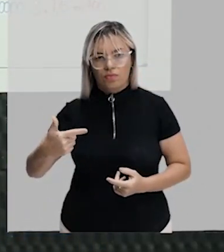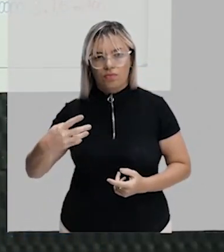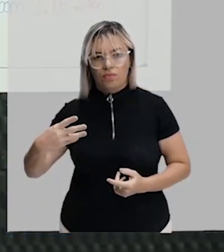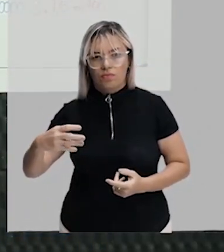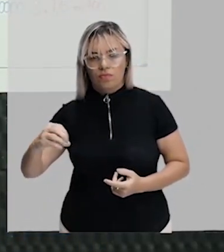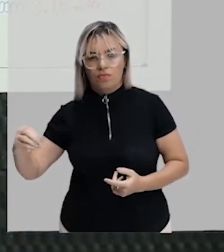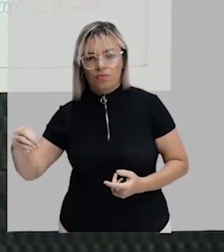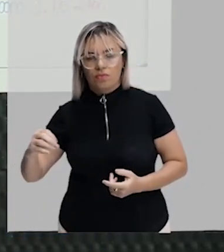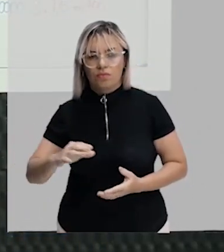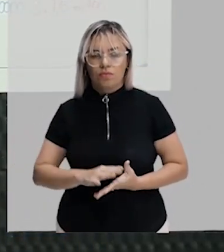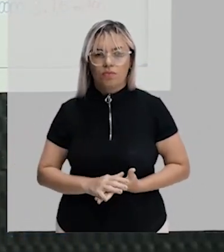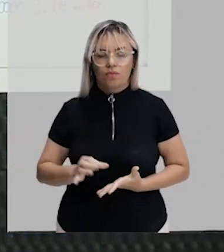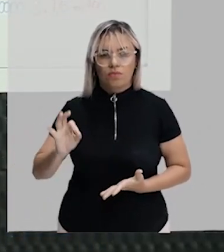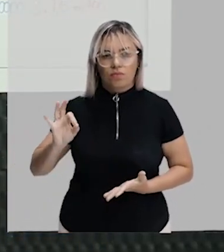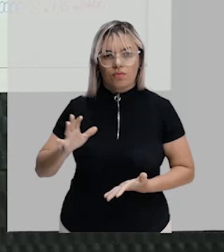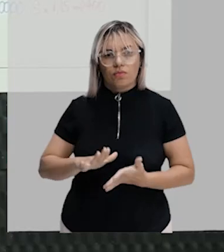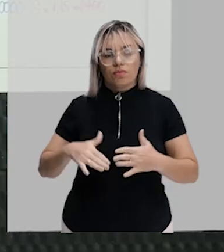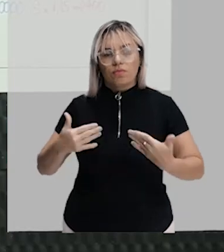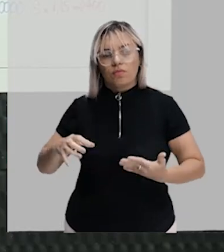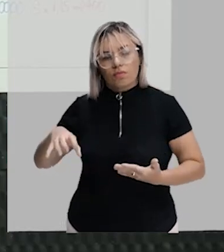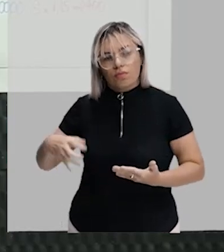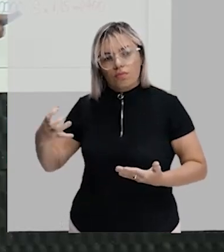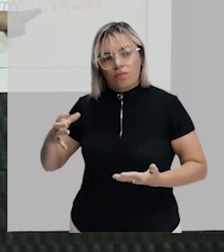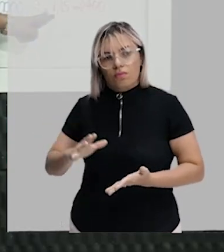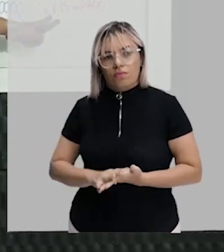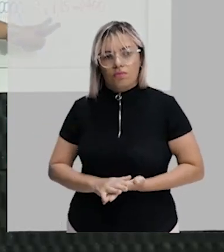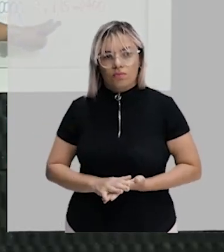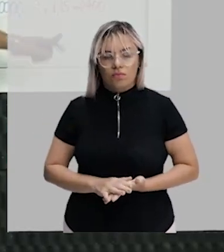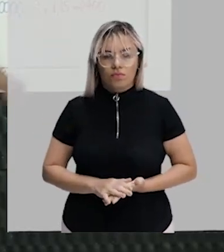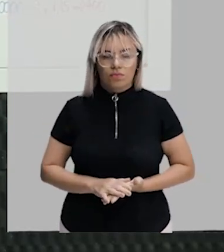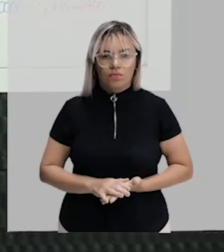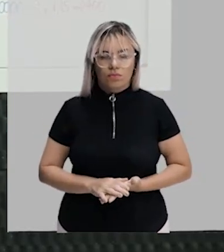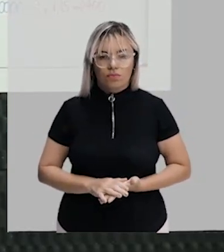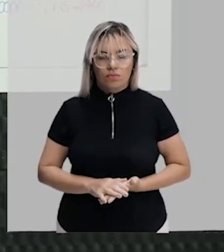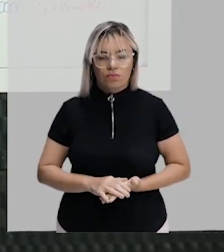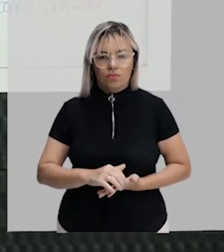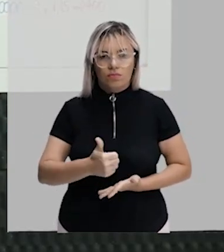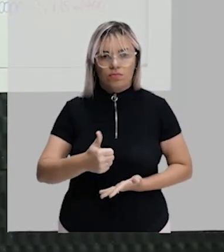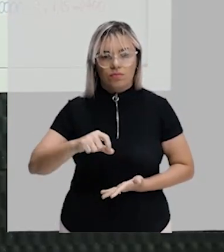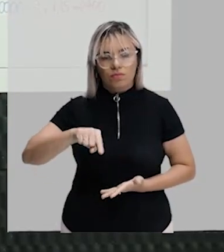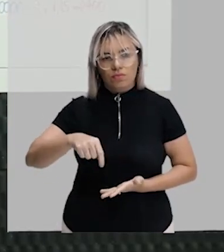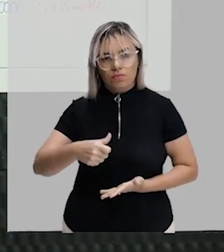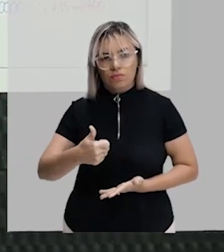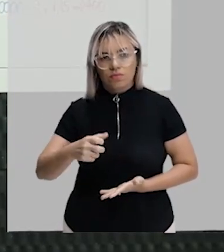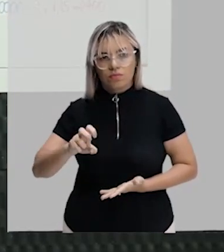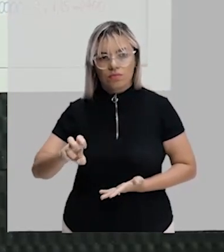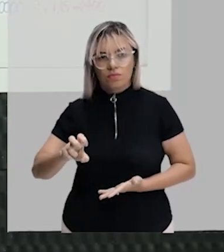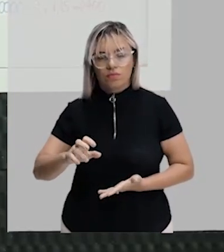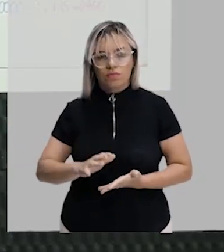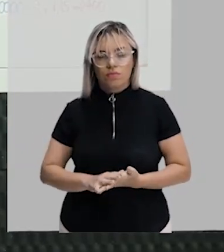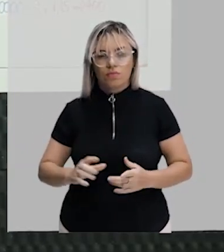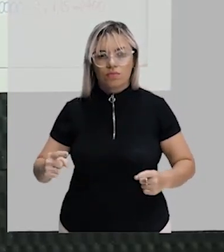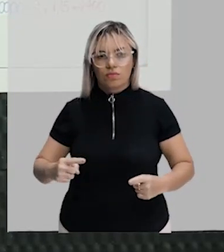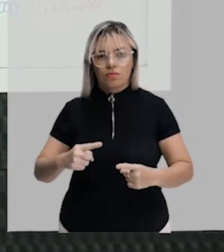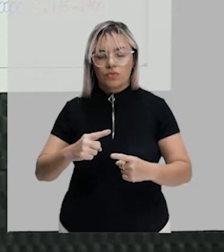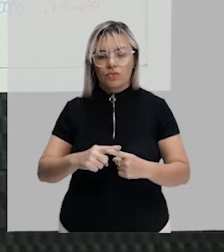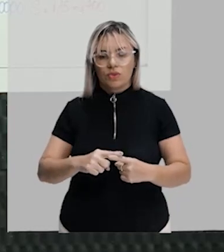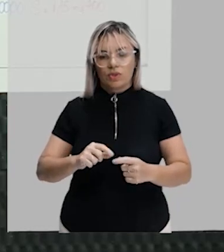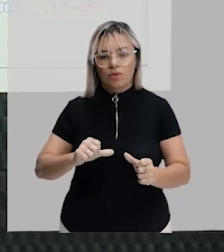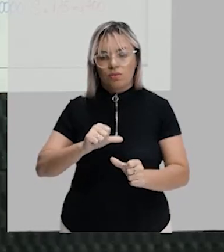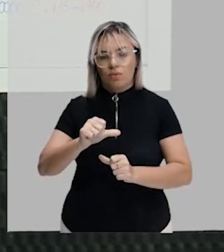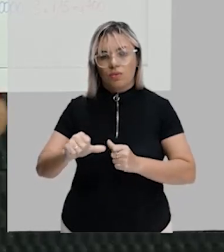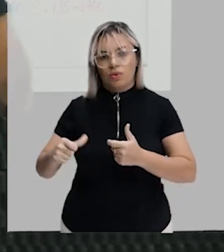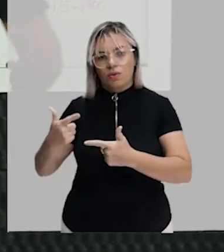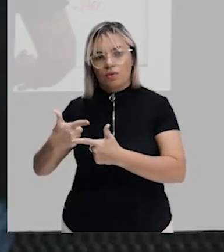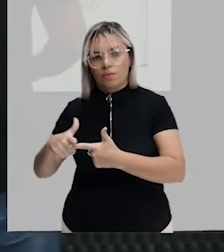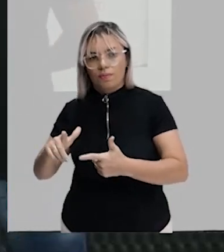Certo? Então o que acontece? Esse 1,15 que está multiplicando, ele passa dividindo. Tá?